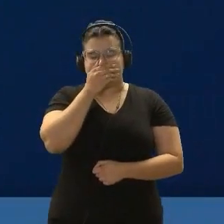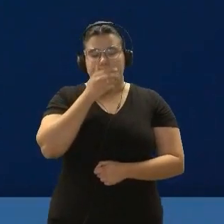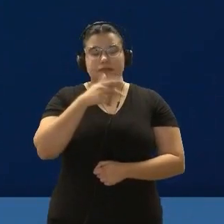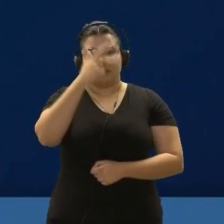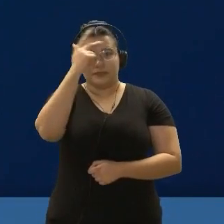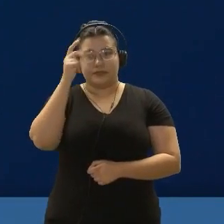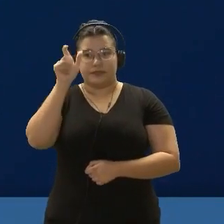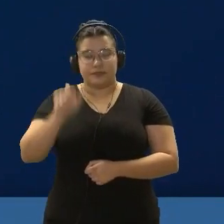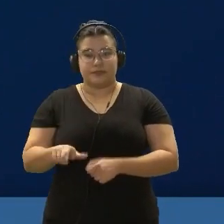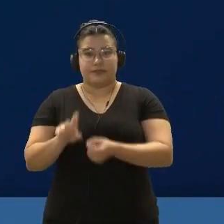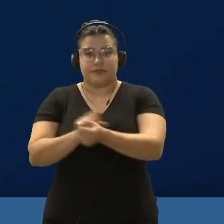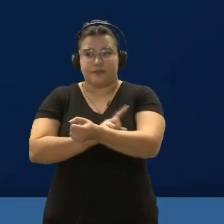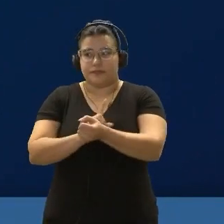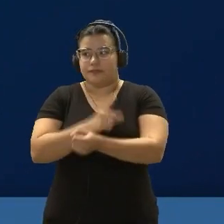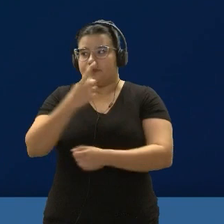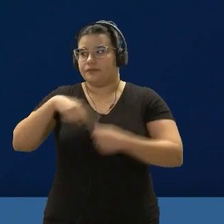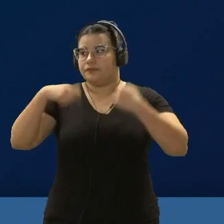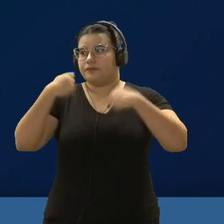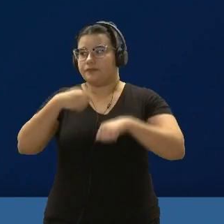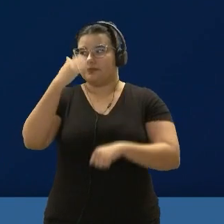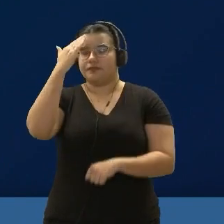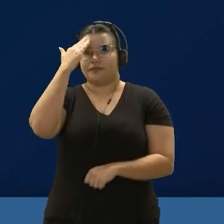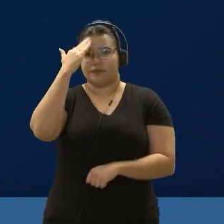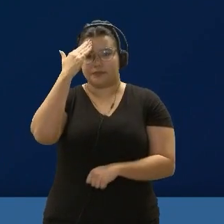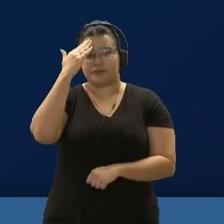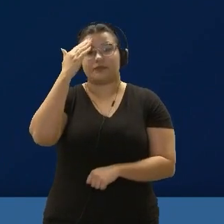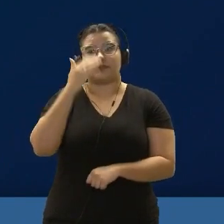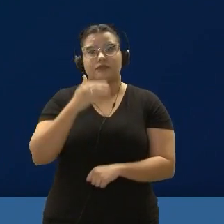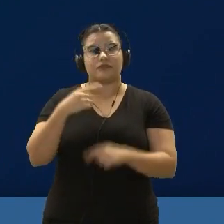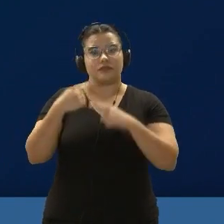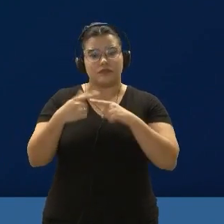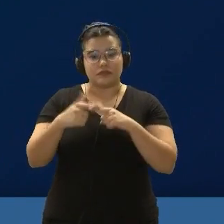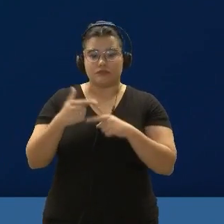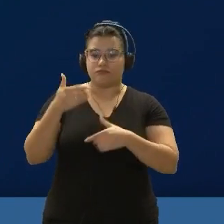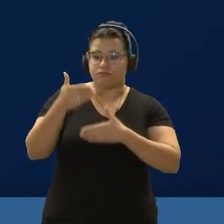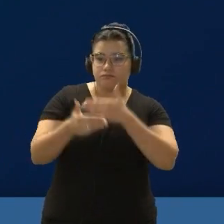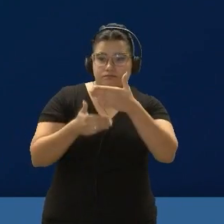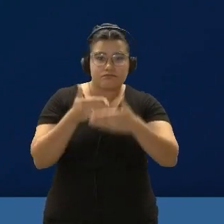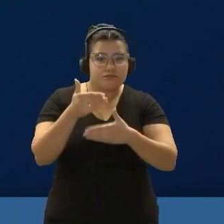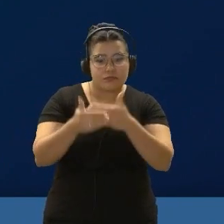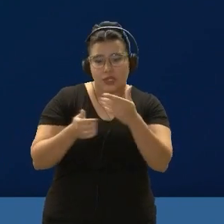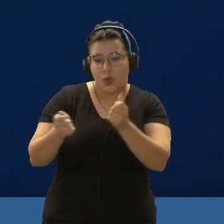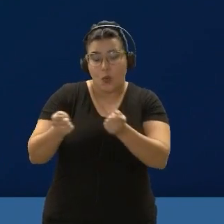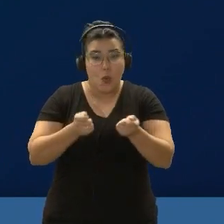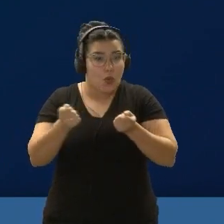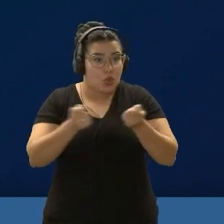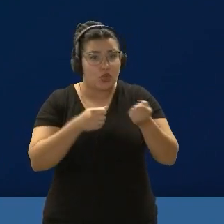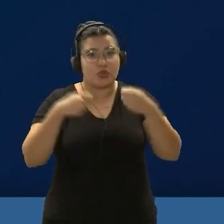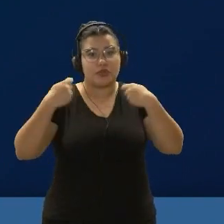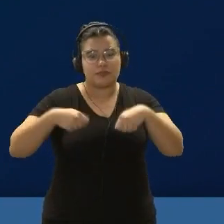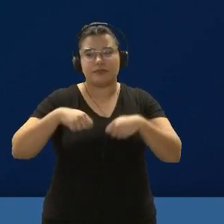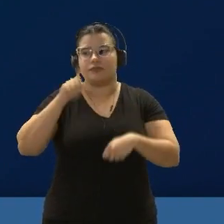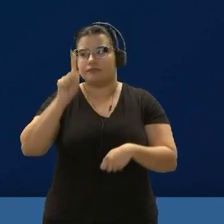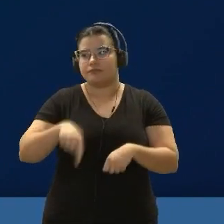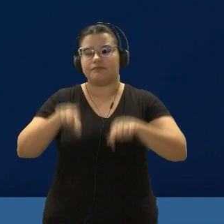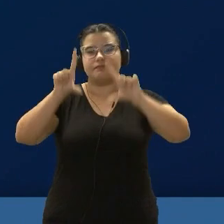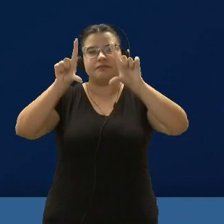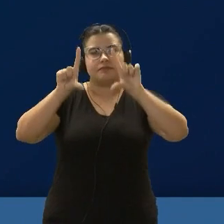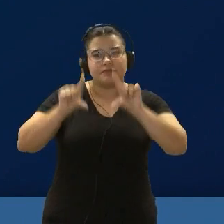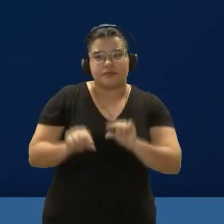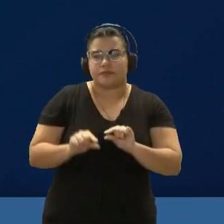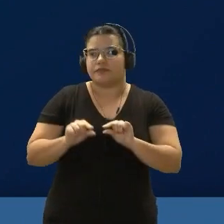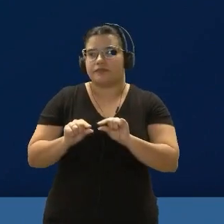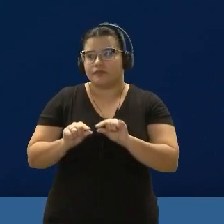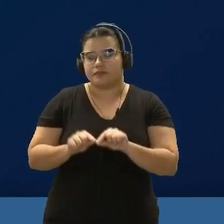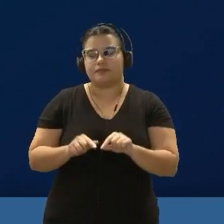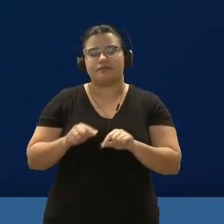diabetes. Então, esse controle glicêmico muito aprimorado, ela é parte da redução das